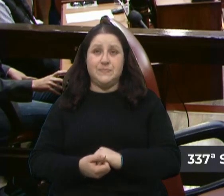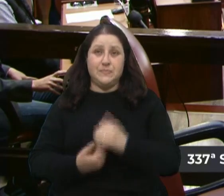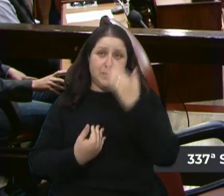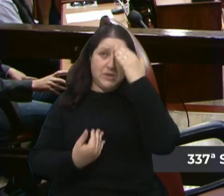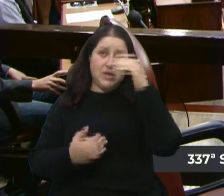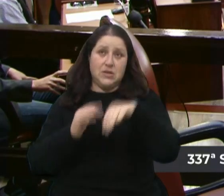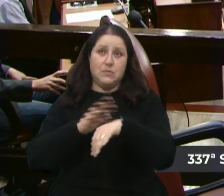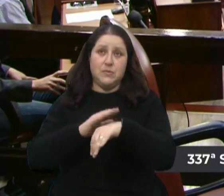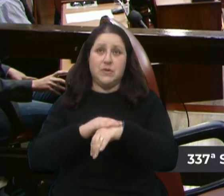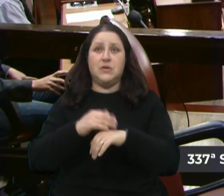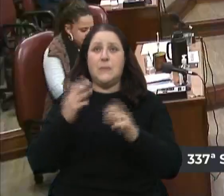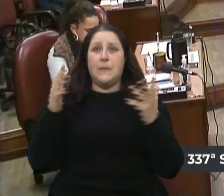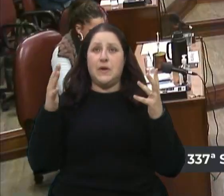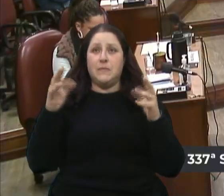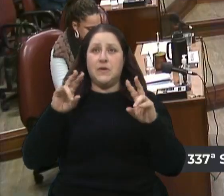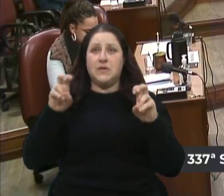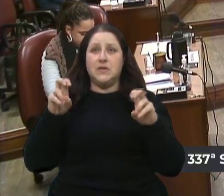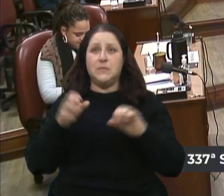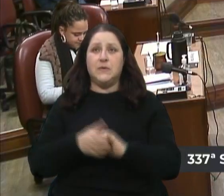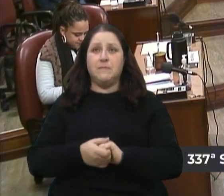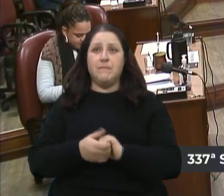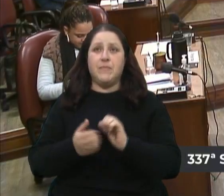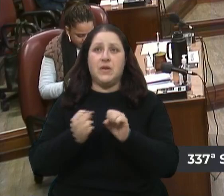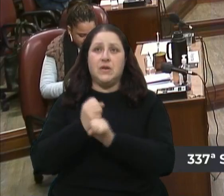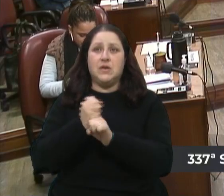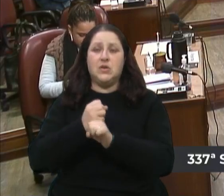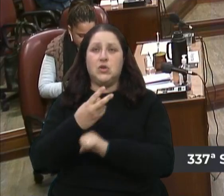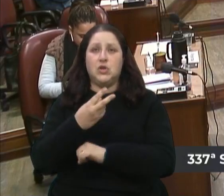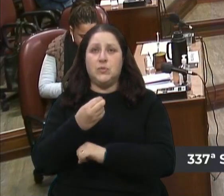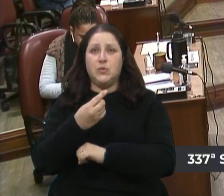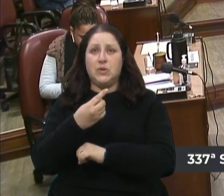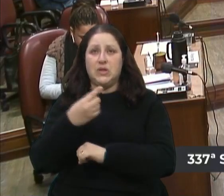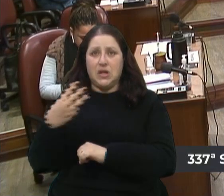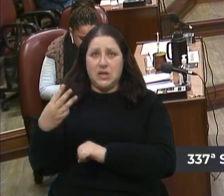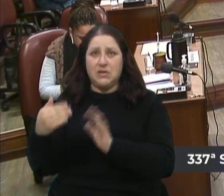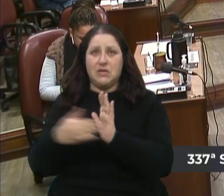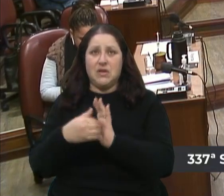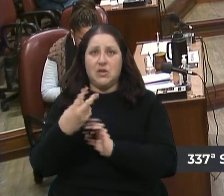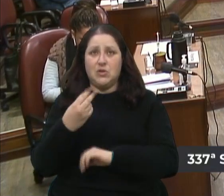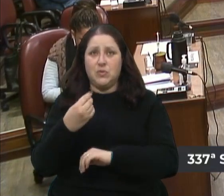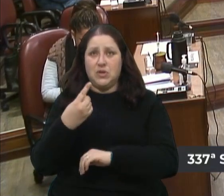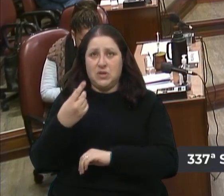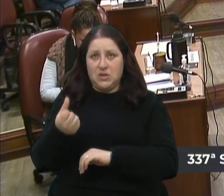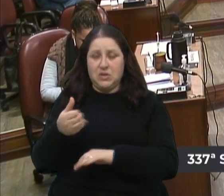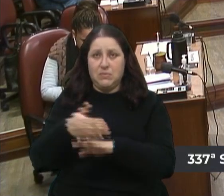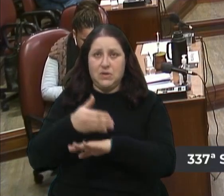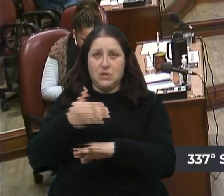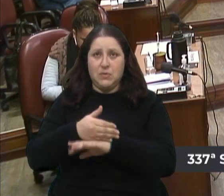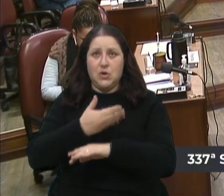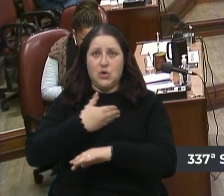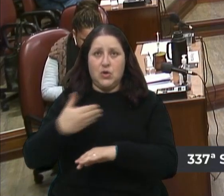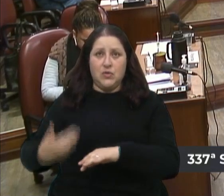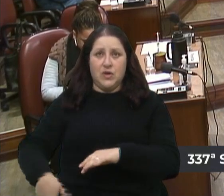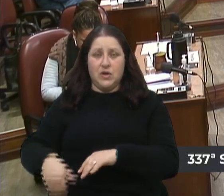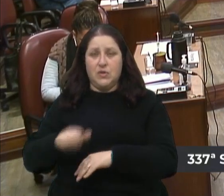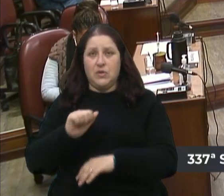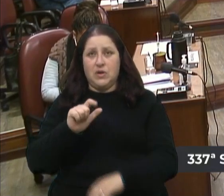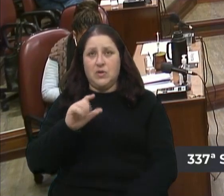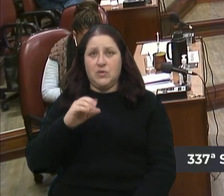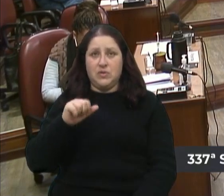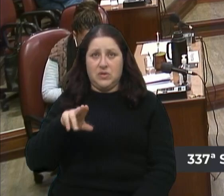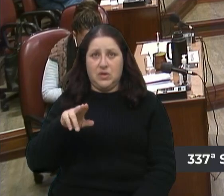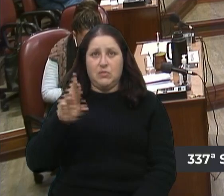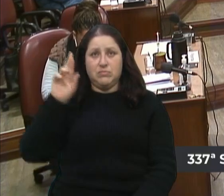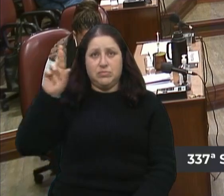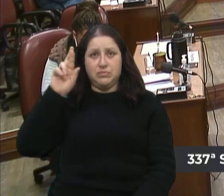pelo tema. De 2013 a 2016, nós participamos do governo Alceu e estávamos capitaneando a coordenação